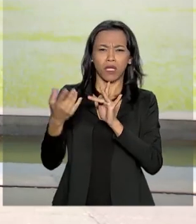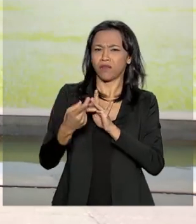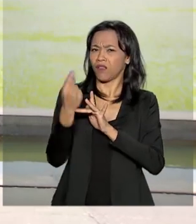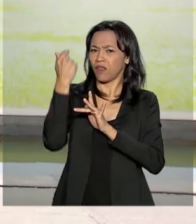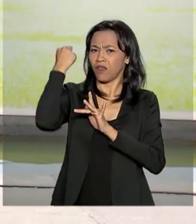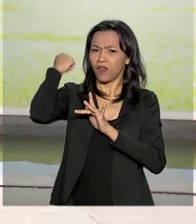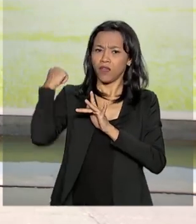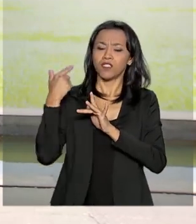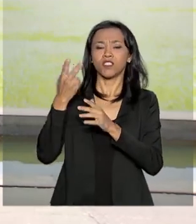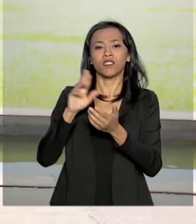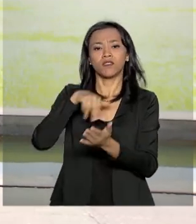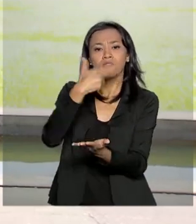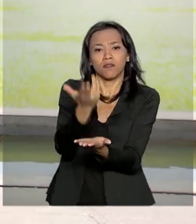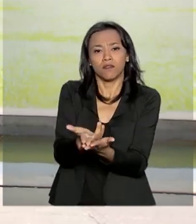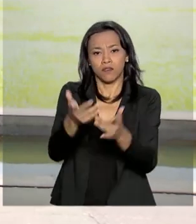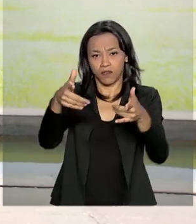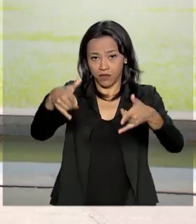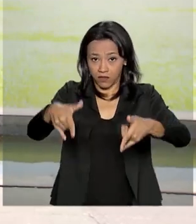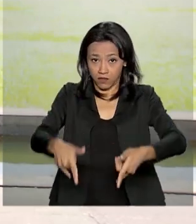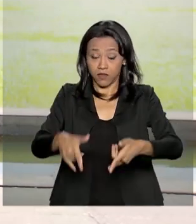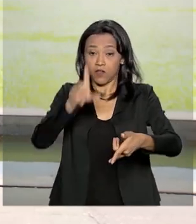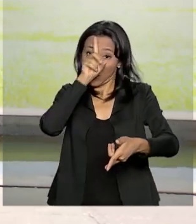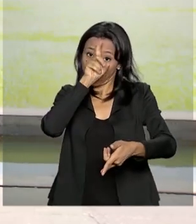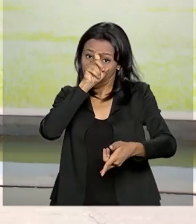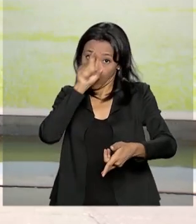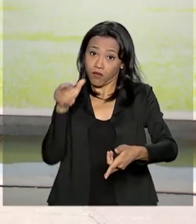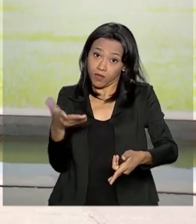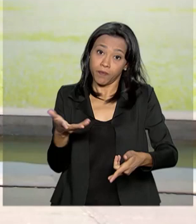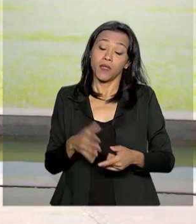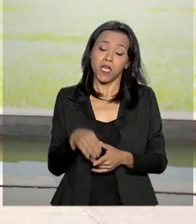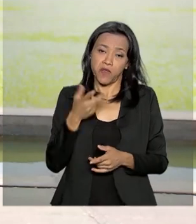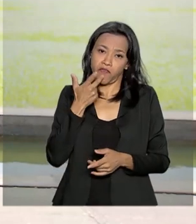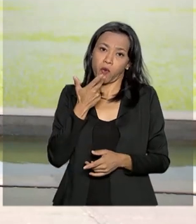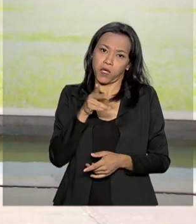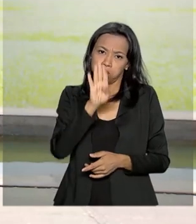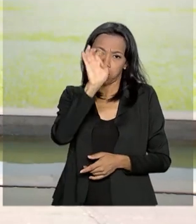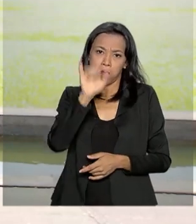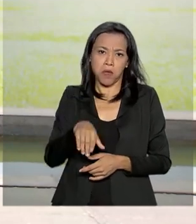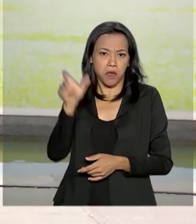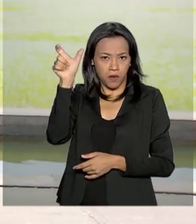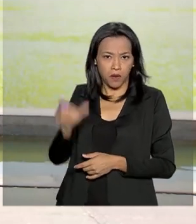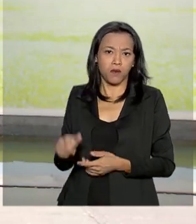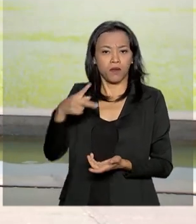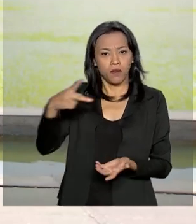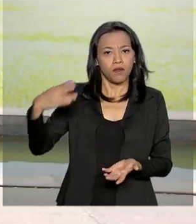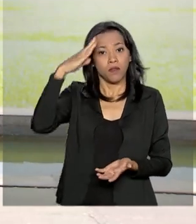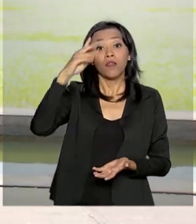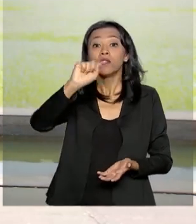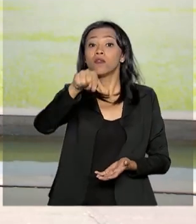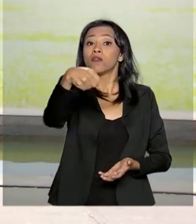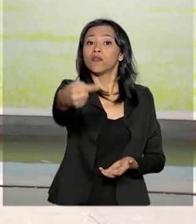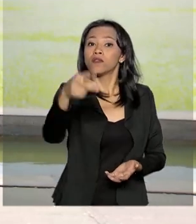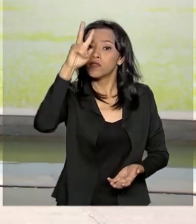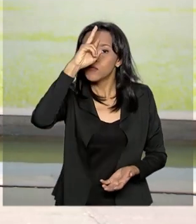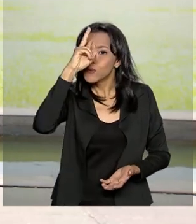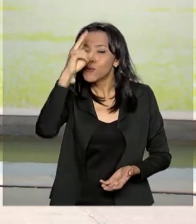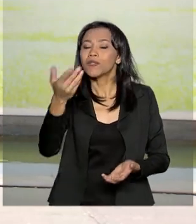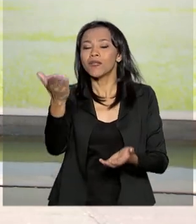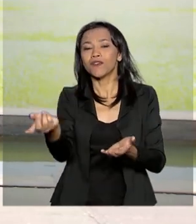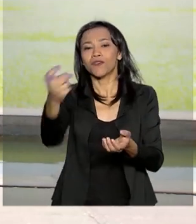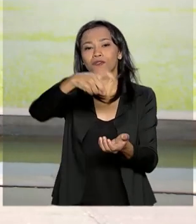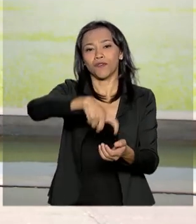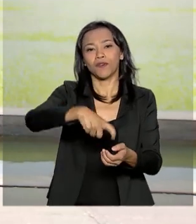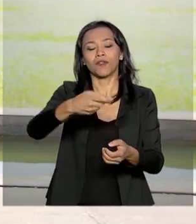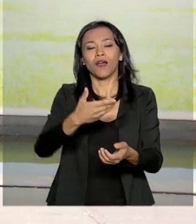retirada da bolsa de colostomia alcolumbre disse que o presidente está bem e que já na próxima segunda feira passa a trabalhar no palácio